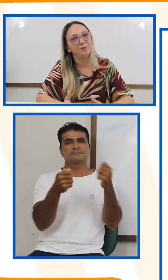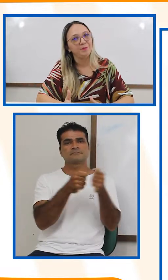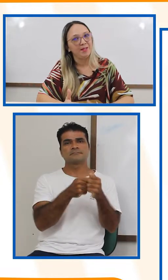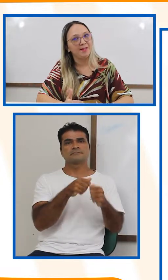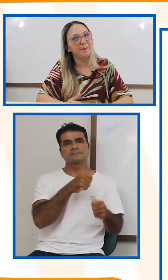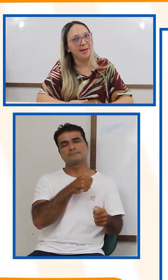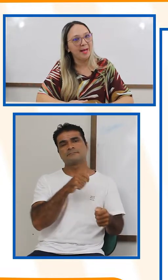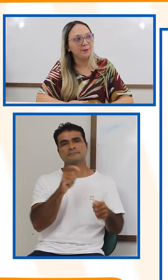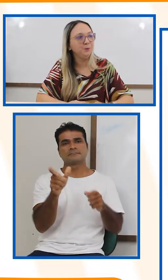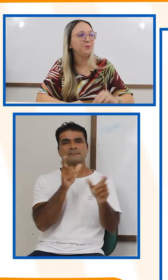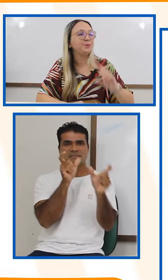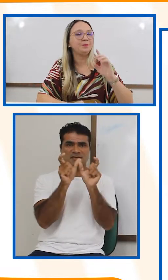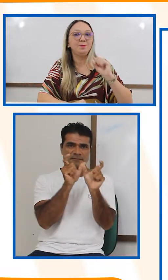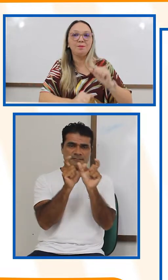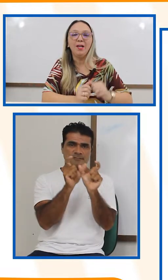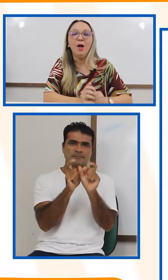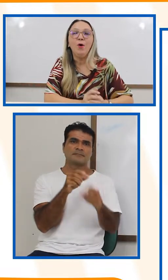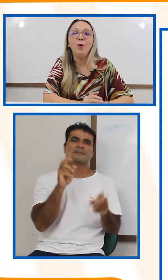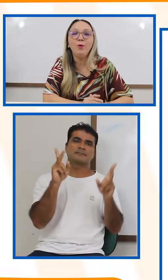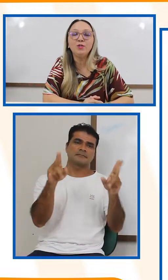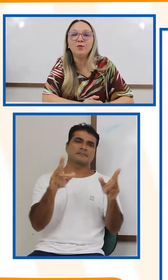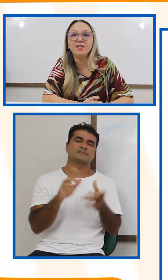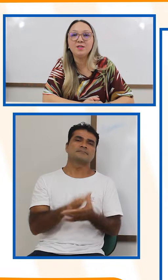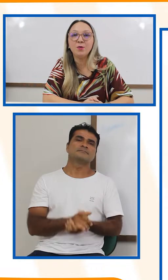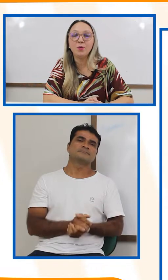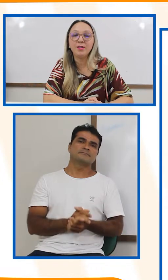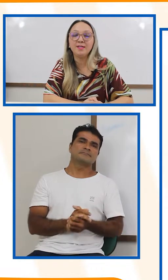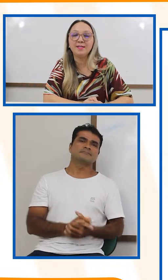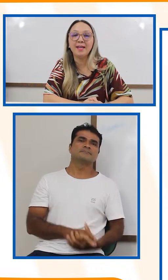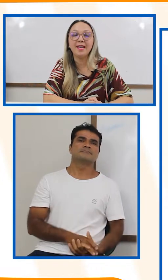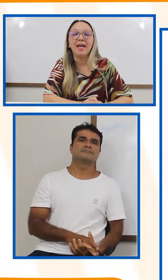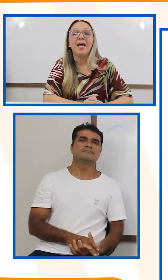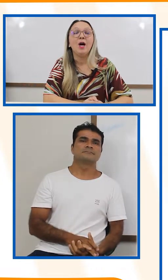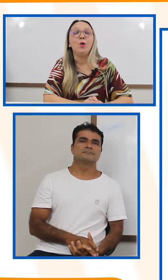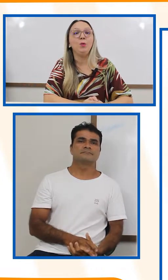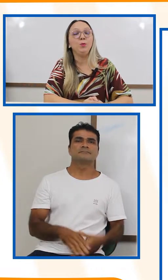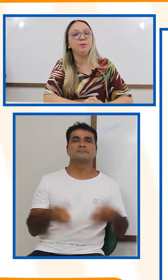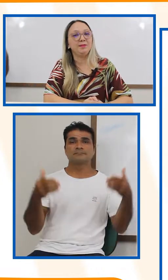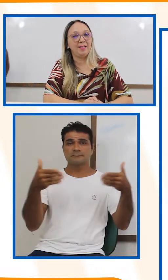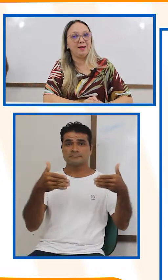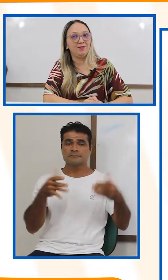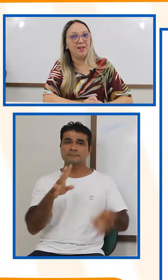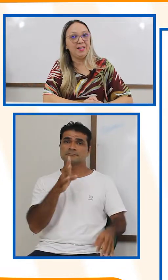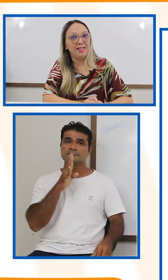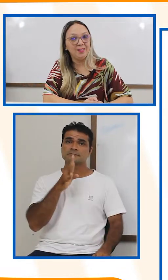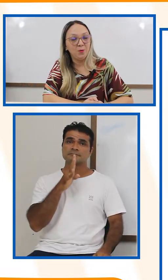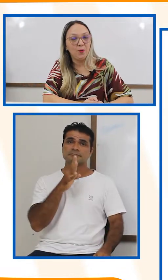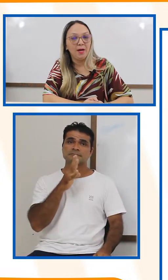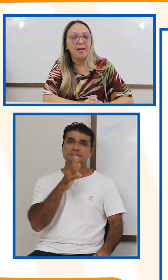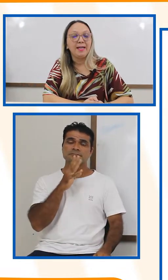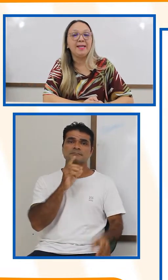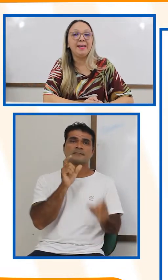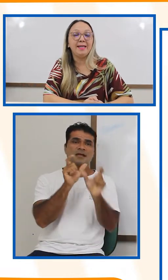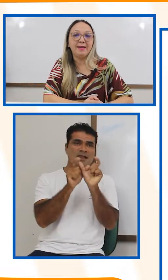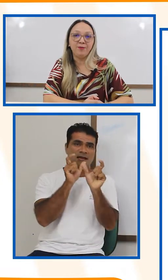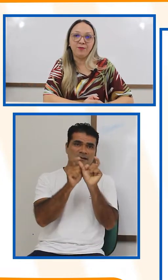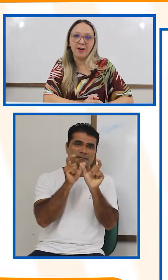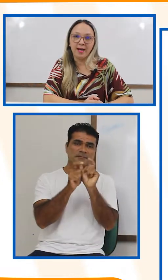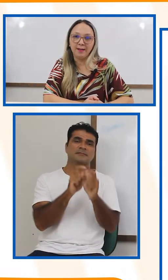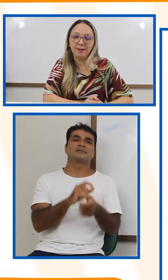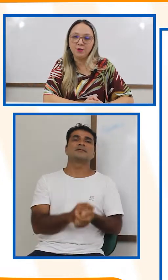trava-línguas. Lembraram? Hoje vocês vão conhecer o trava-língua